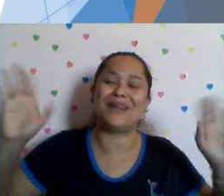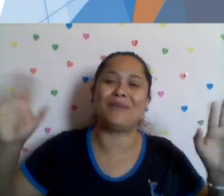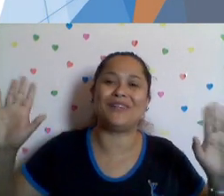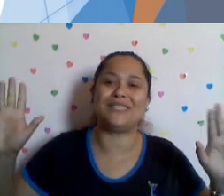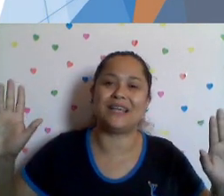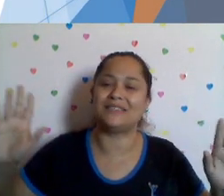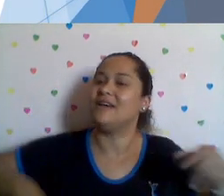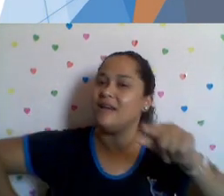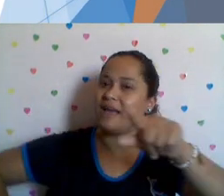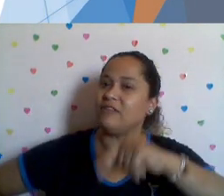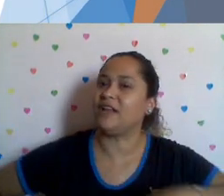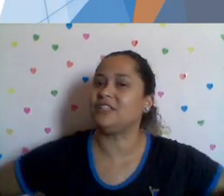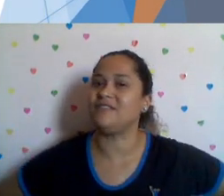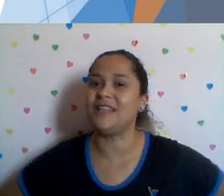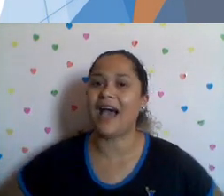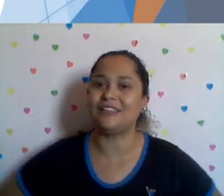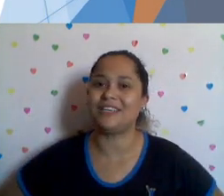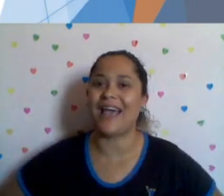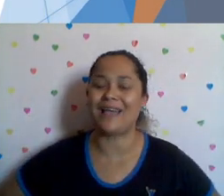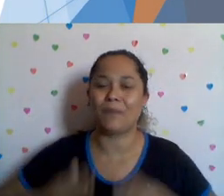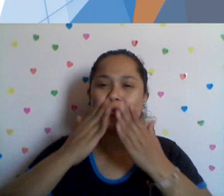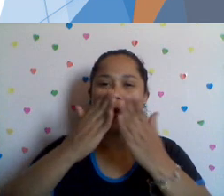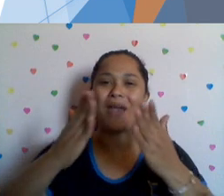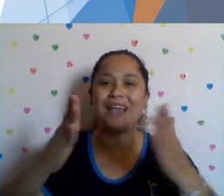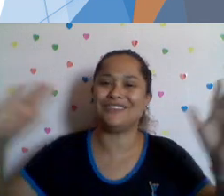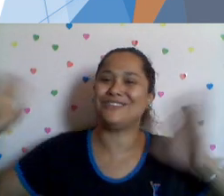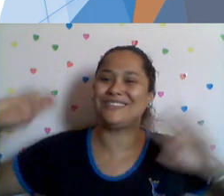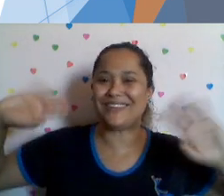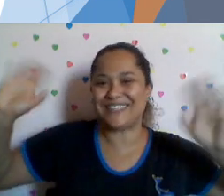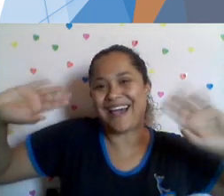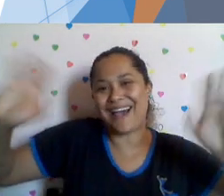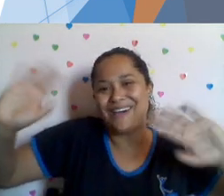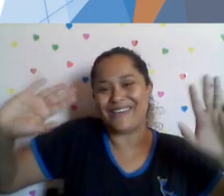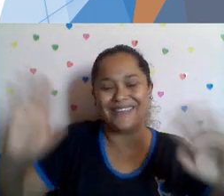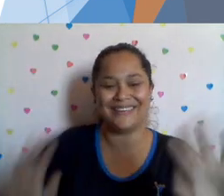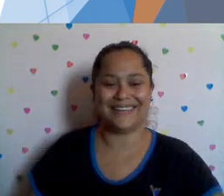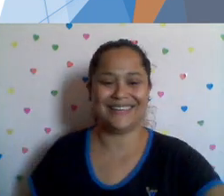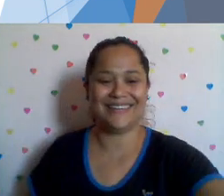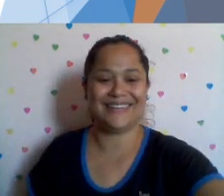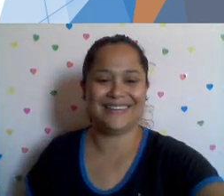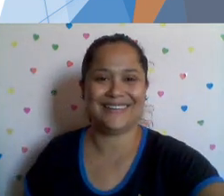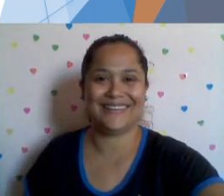fim de semana para vocês. Quero ver a atividade, hein? Beijo, tchau, tchau!